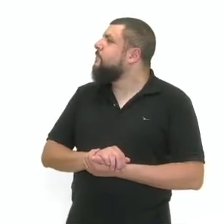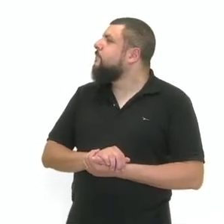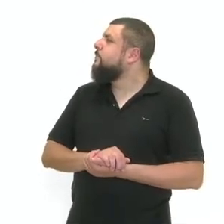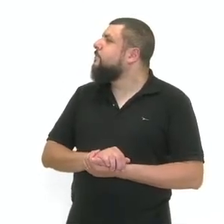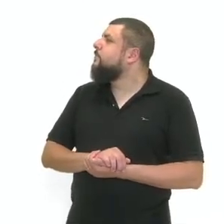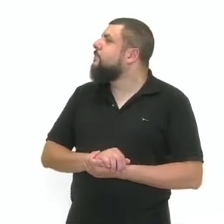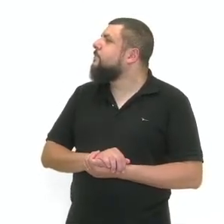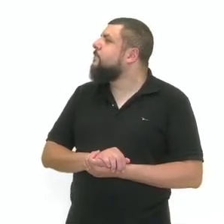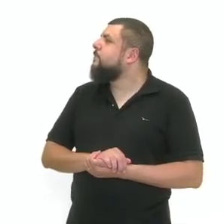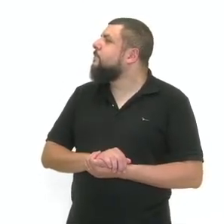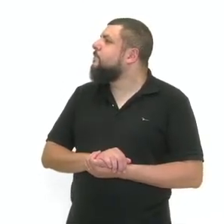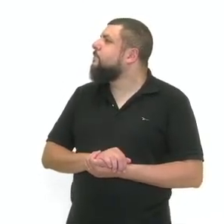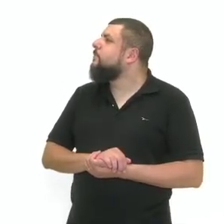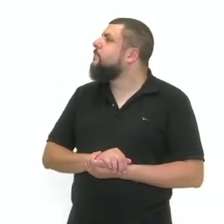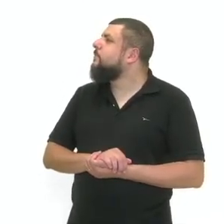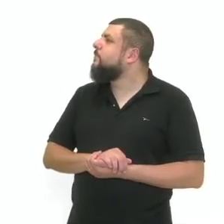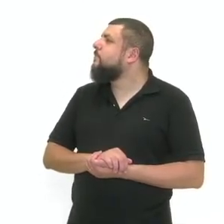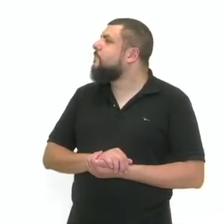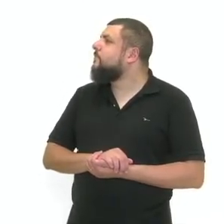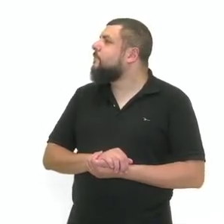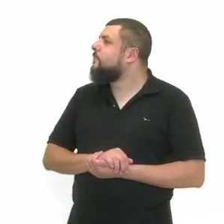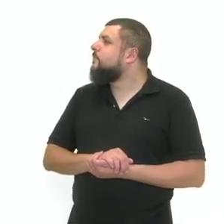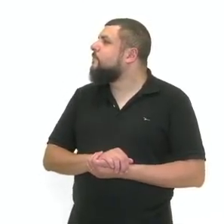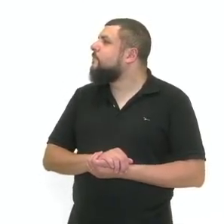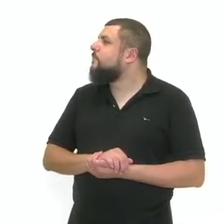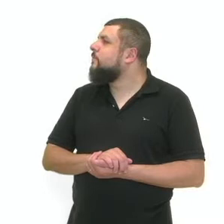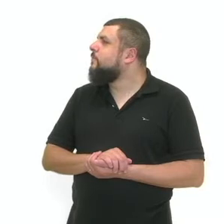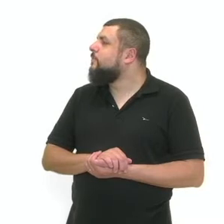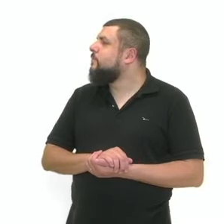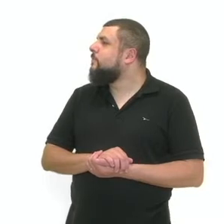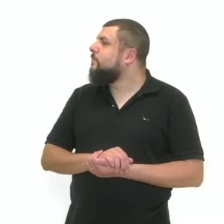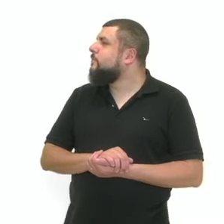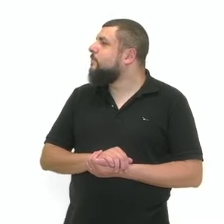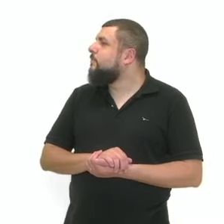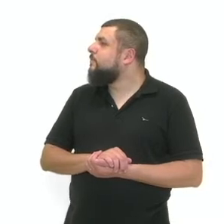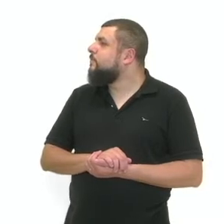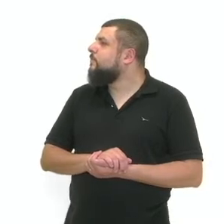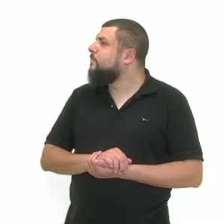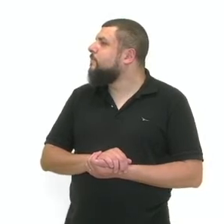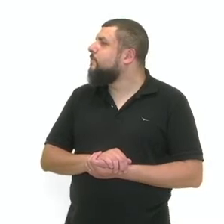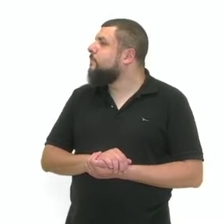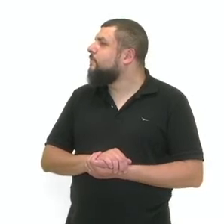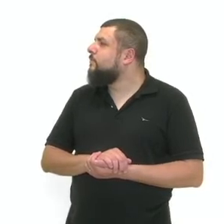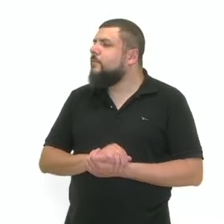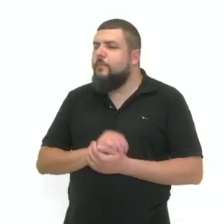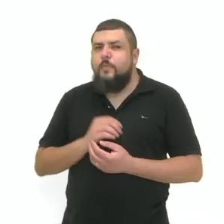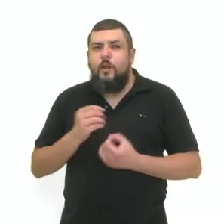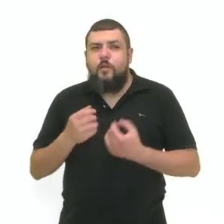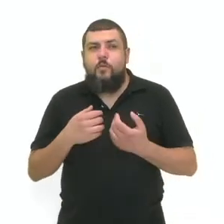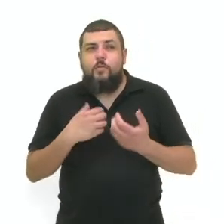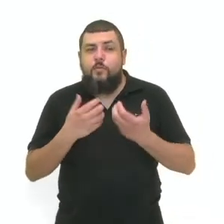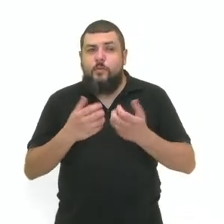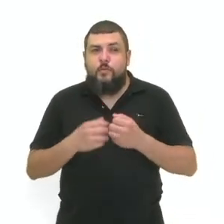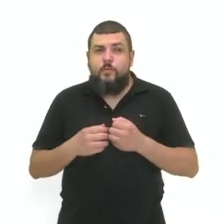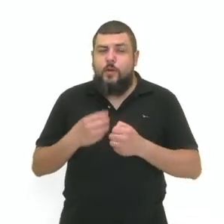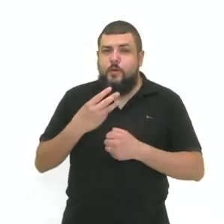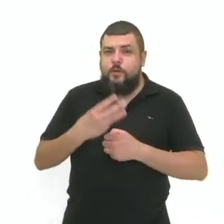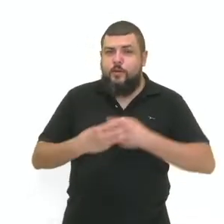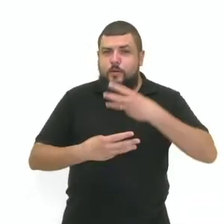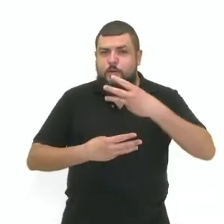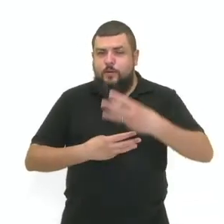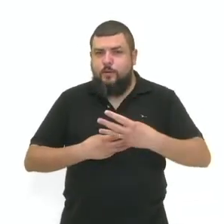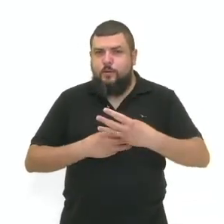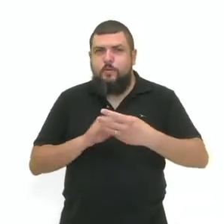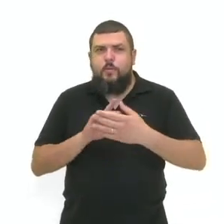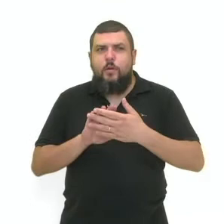de nove como eu quero três a três então eu vou usar este fatorial até eu chegar aonde não